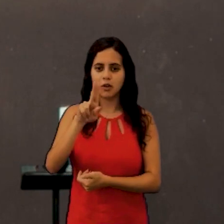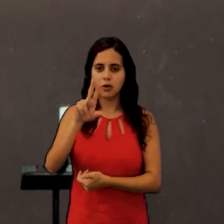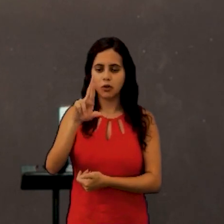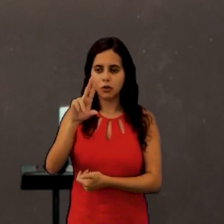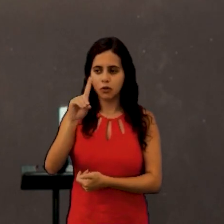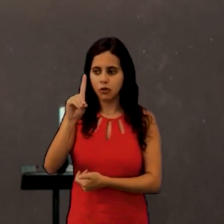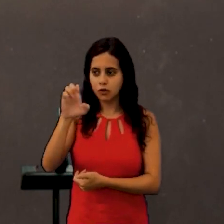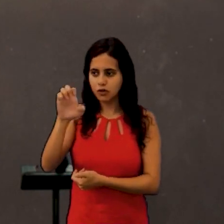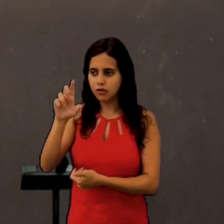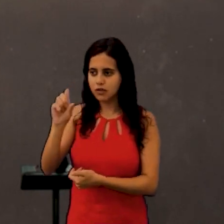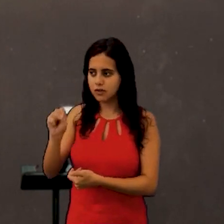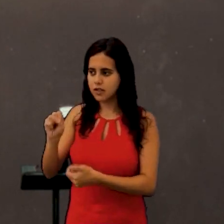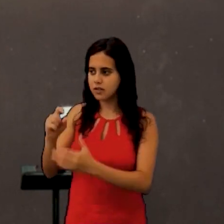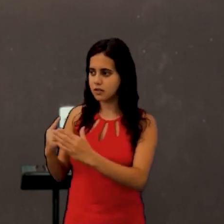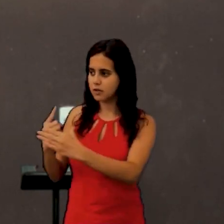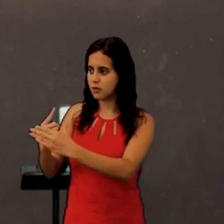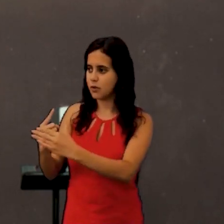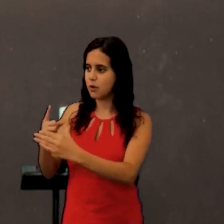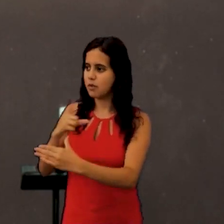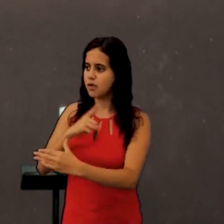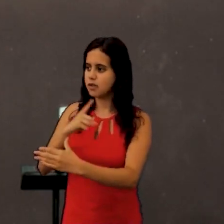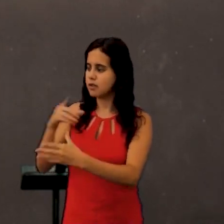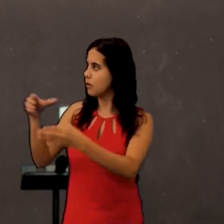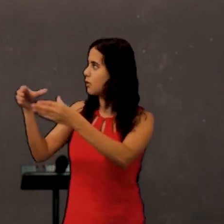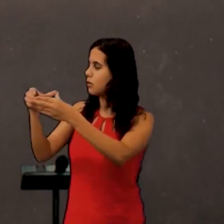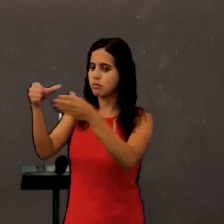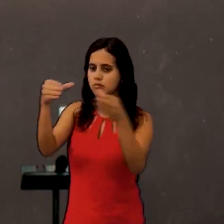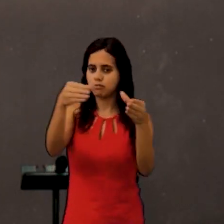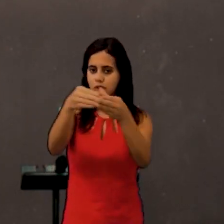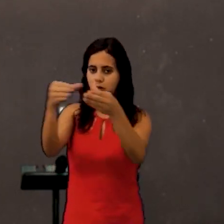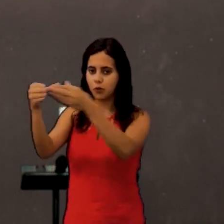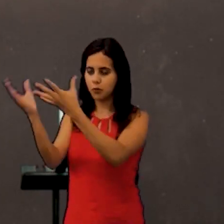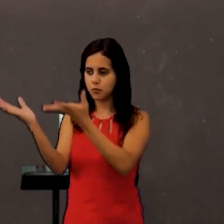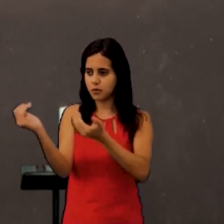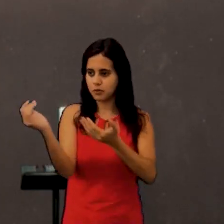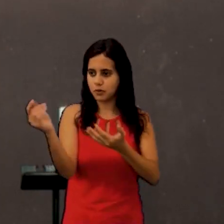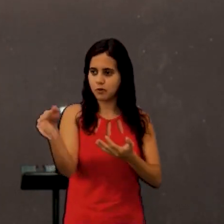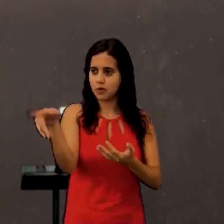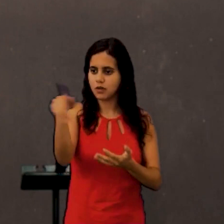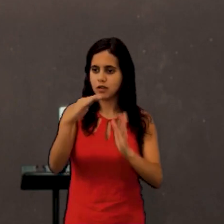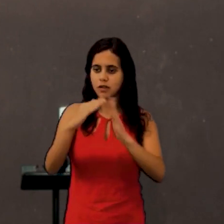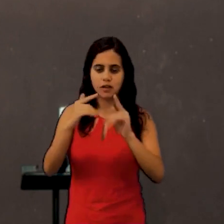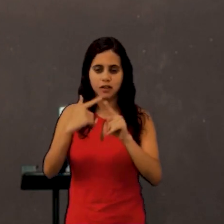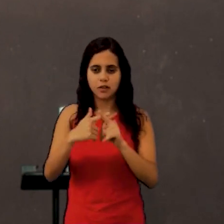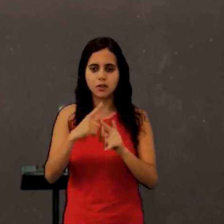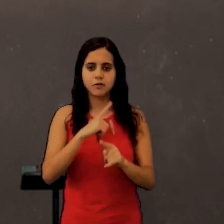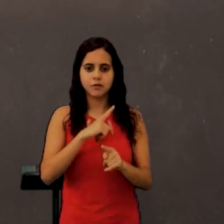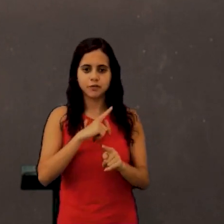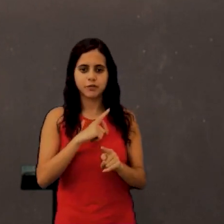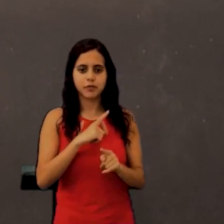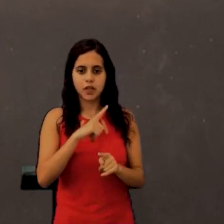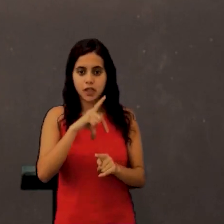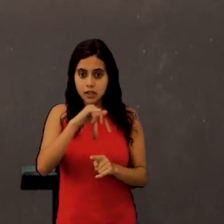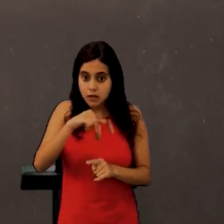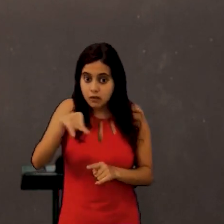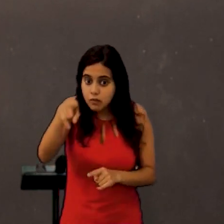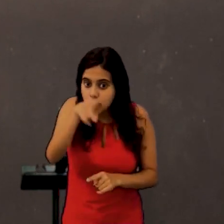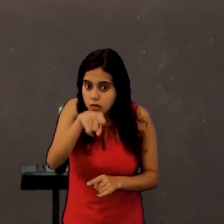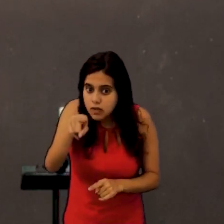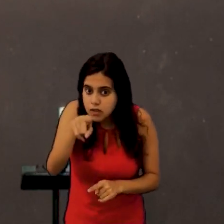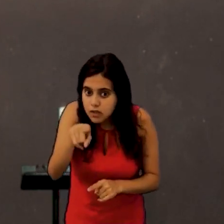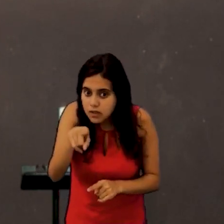ali. Né? Mas a gente tem uma concentração ali, tem uns pedaços por aqui também. Deixa eu dizer uma coisa para vocês. Se vocês quiserem ser